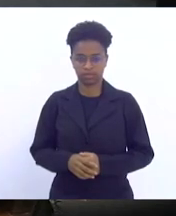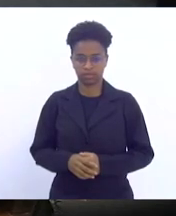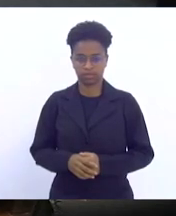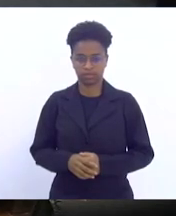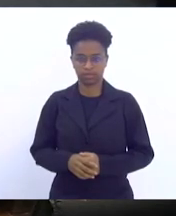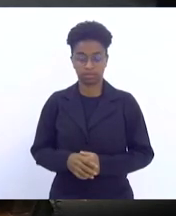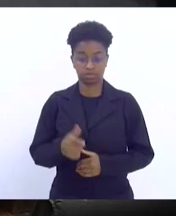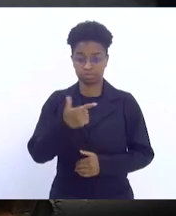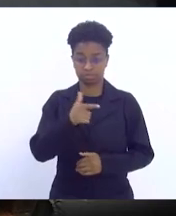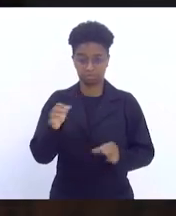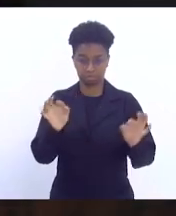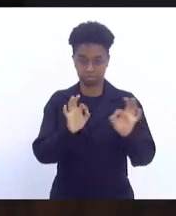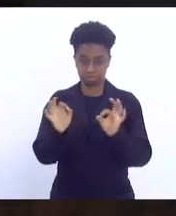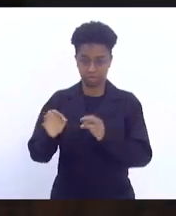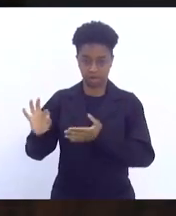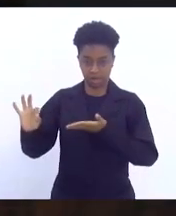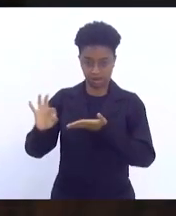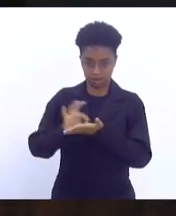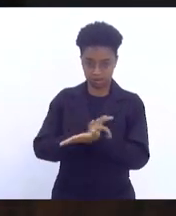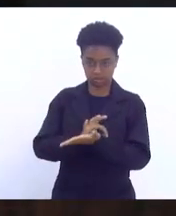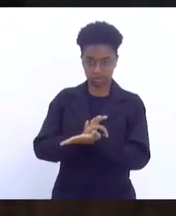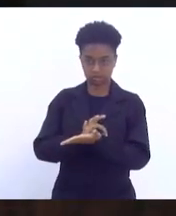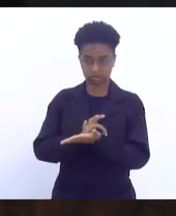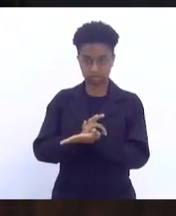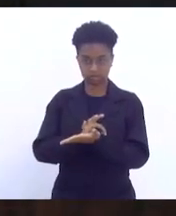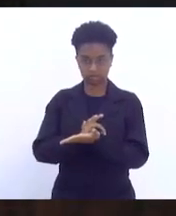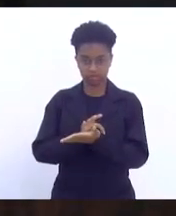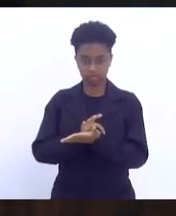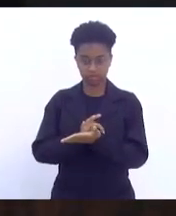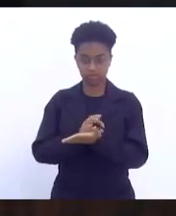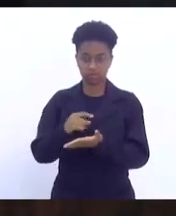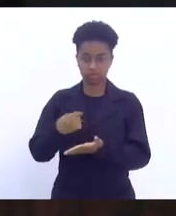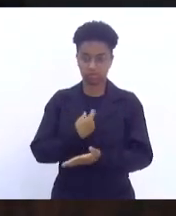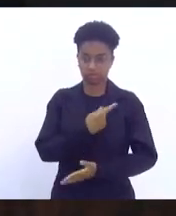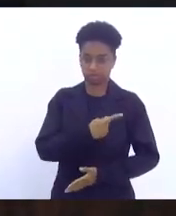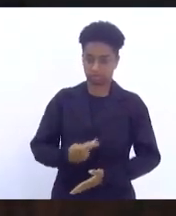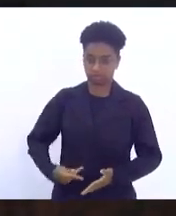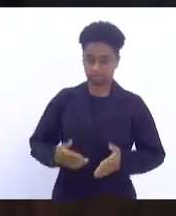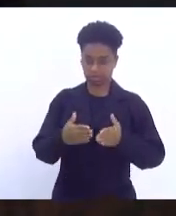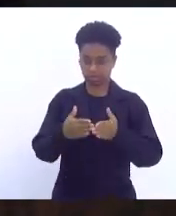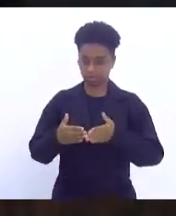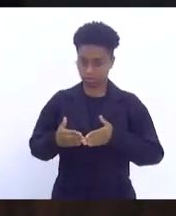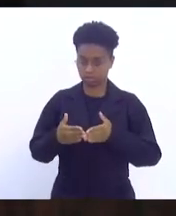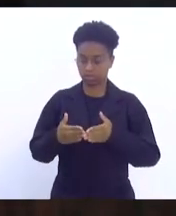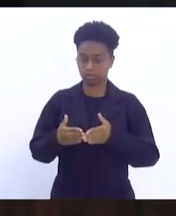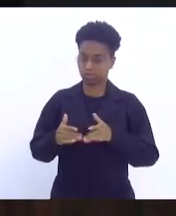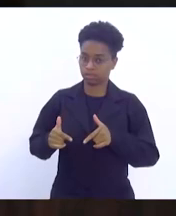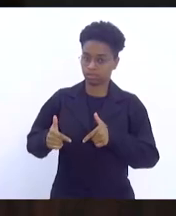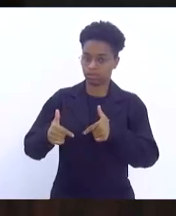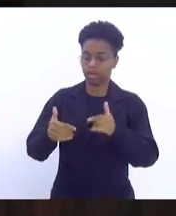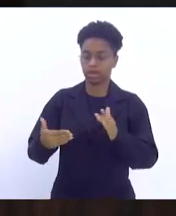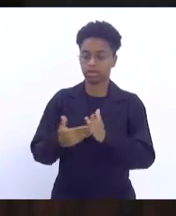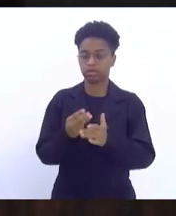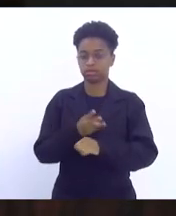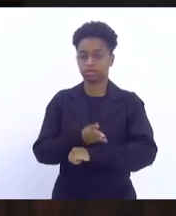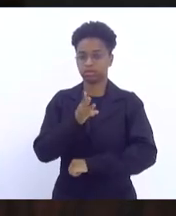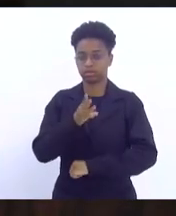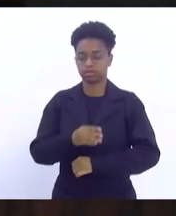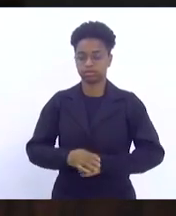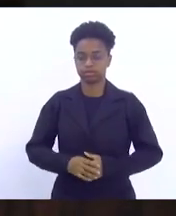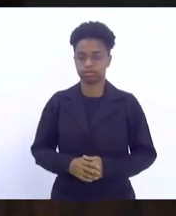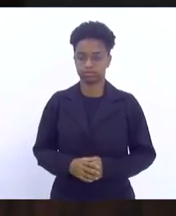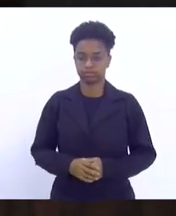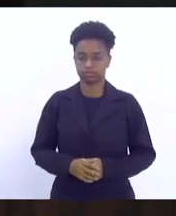Não havendo oradores inscritos, a presidência suspende os trabalhos até às 15 horas,